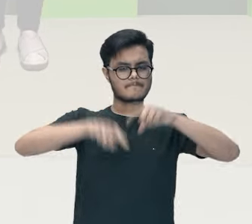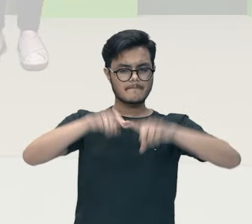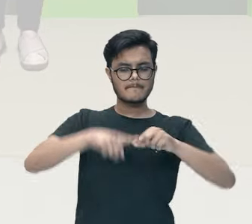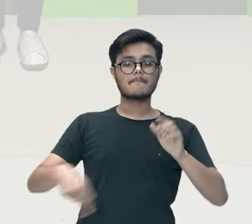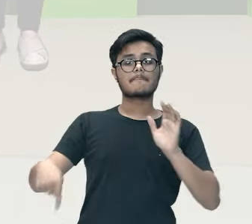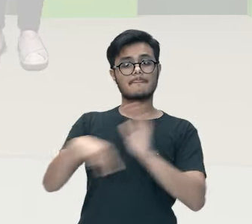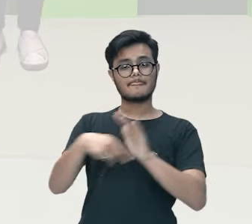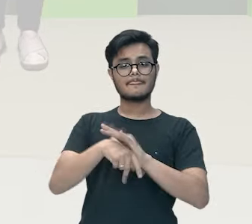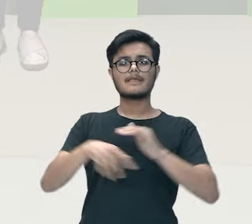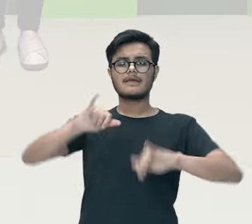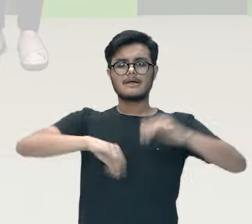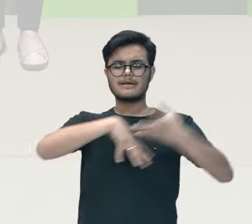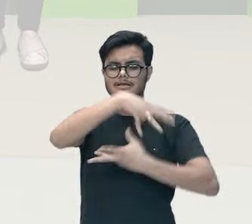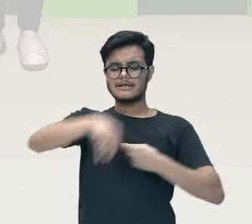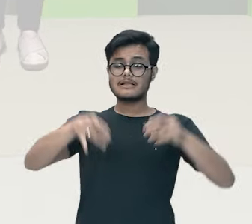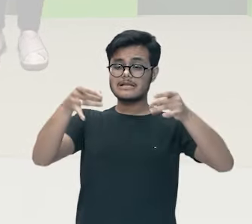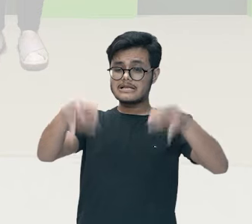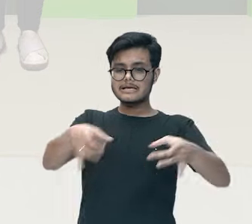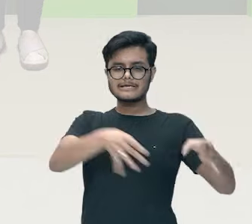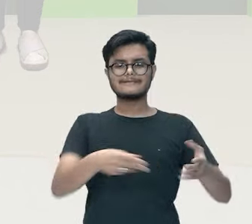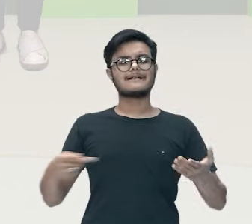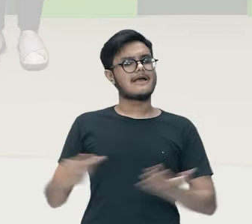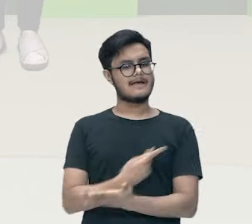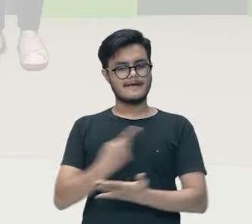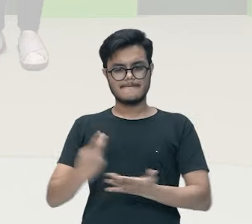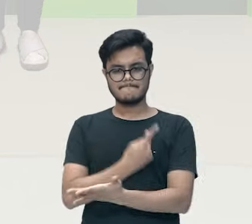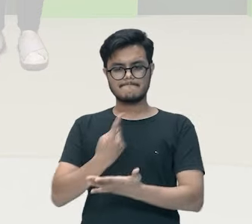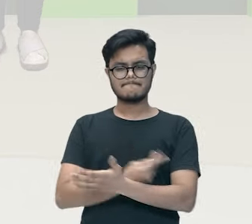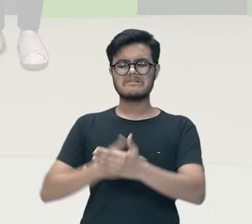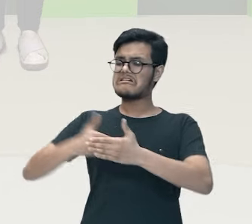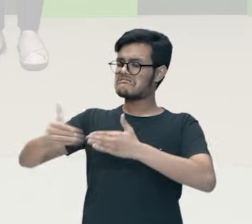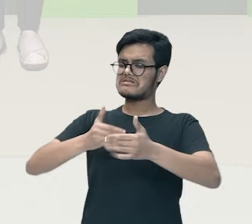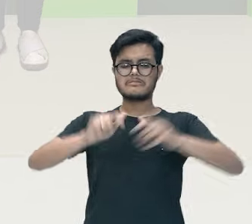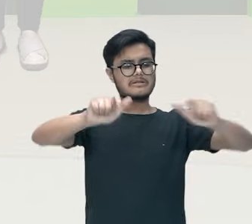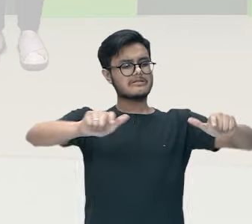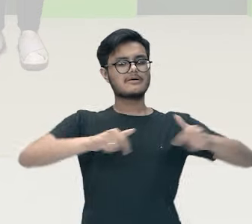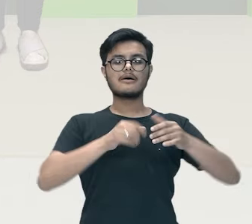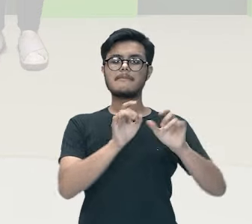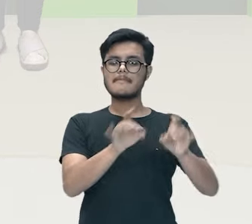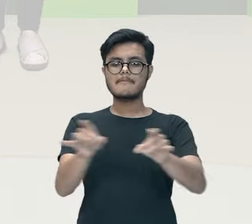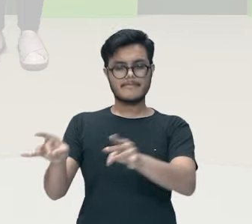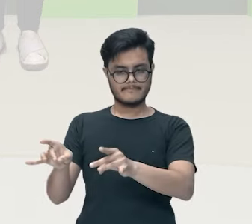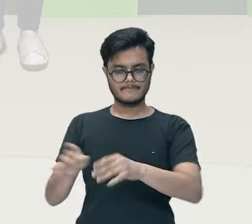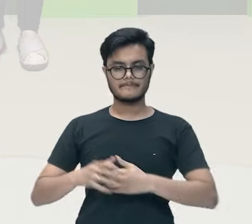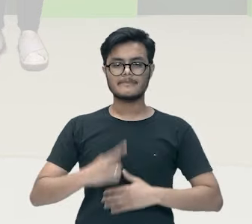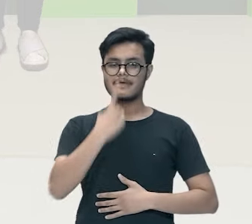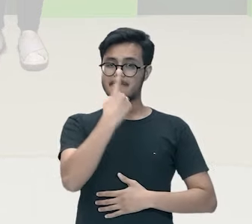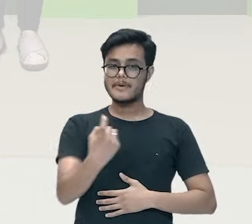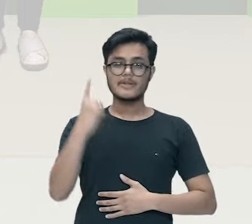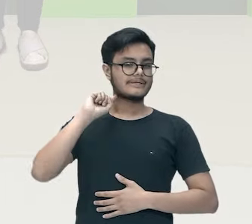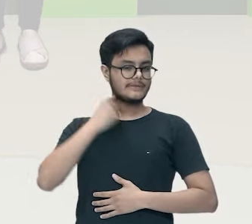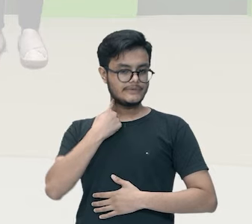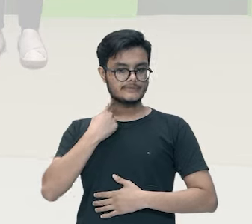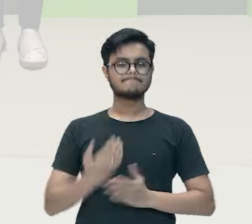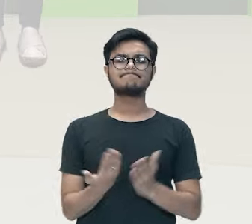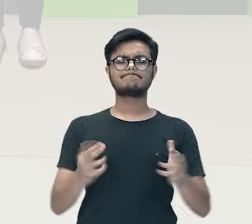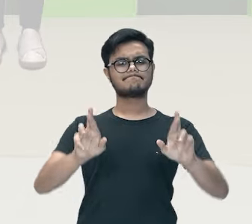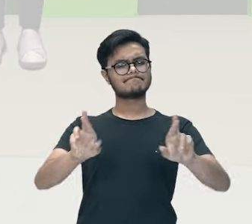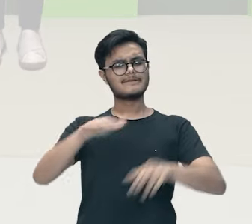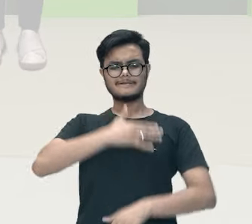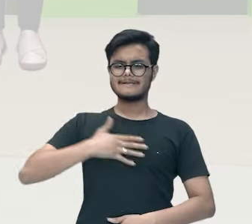produzido e que é descartado, muitas vezes, em qualquer lugar, né, e que acaba poluindo o nosso meio ambiente. Gente, espero que vocês